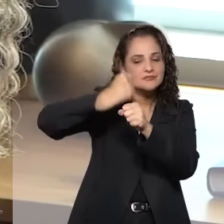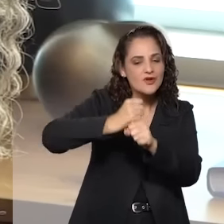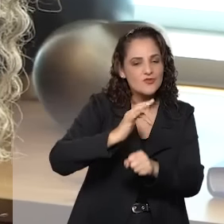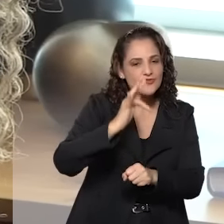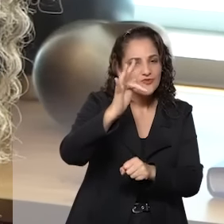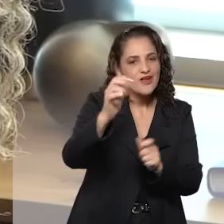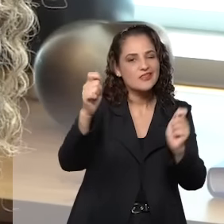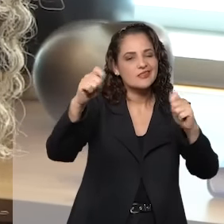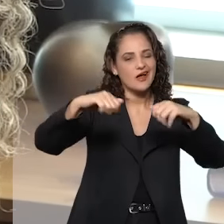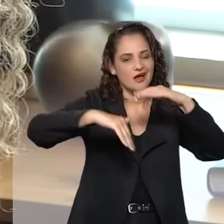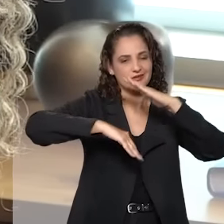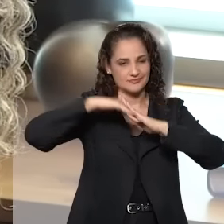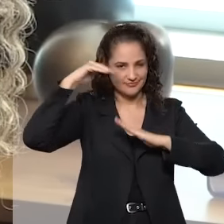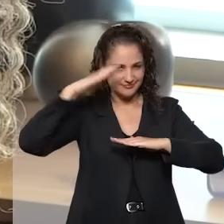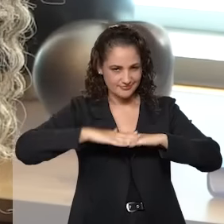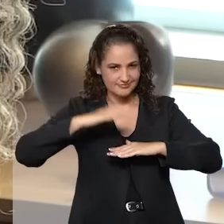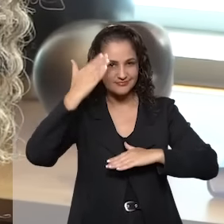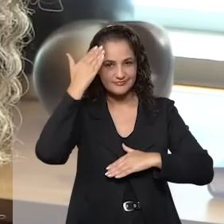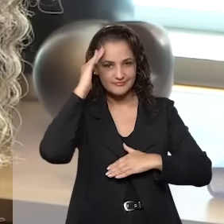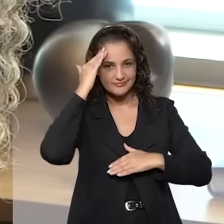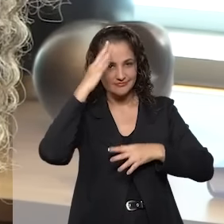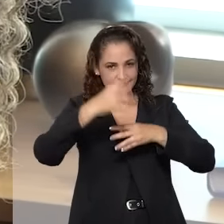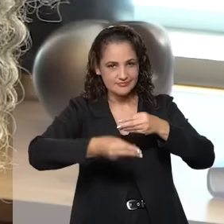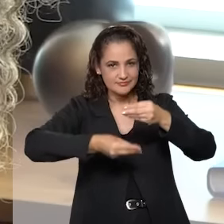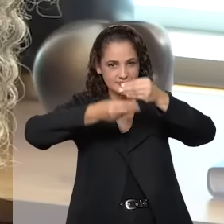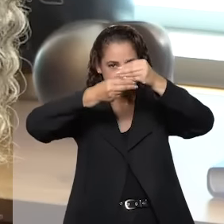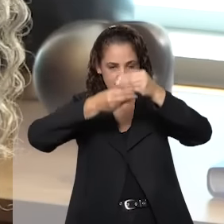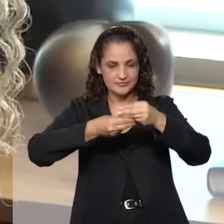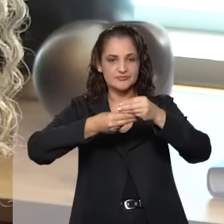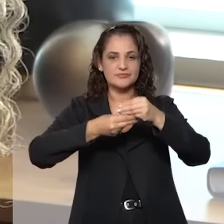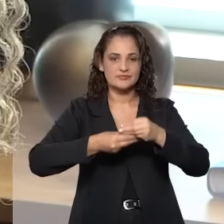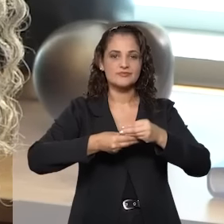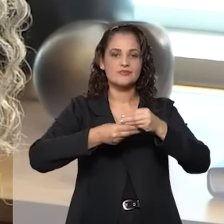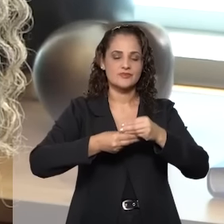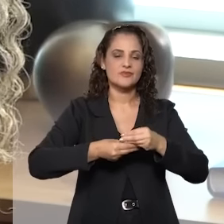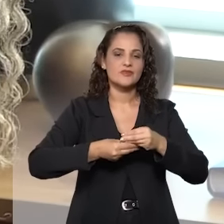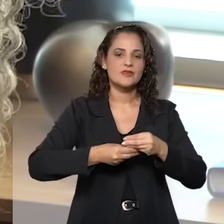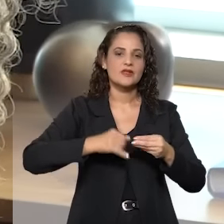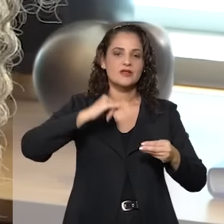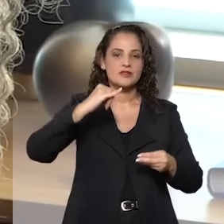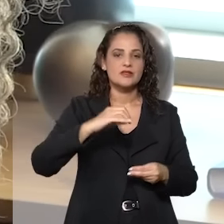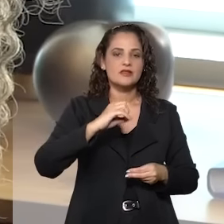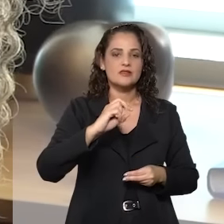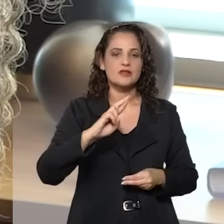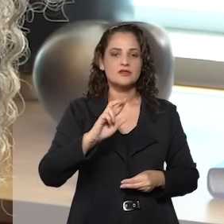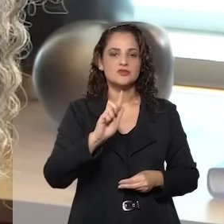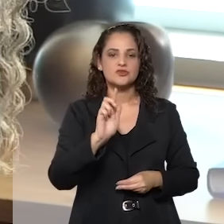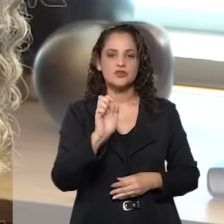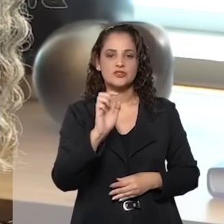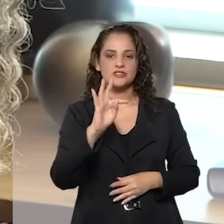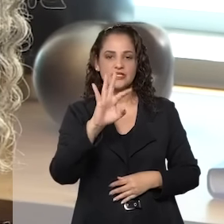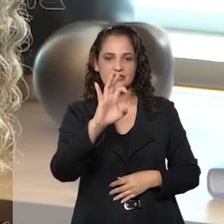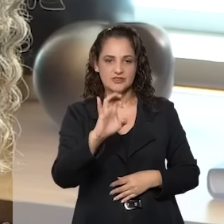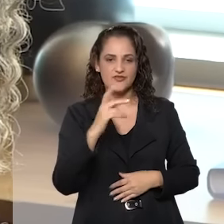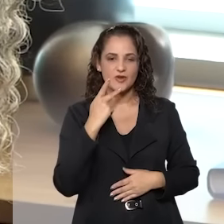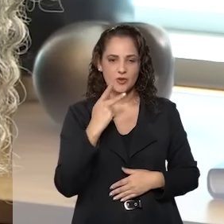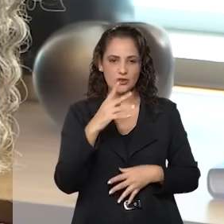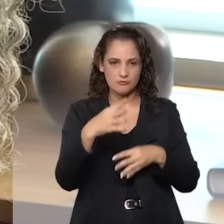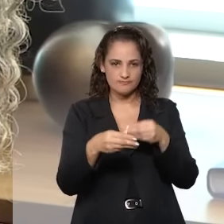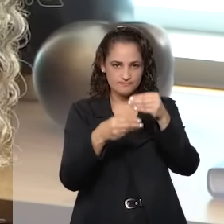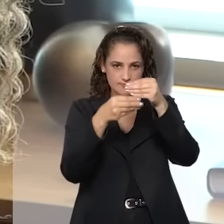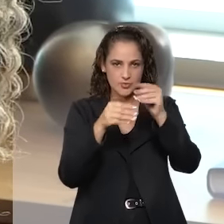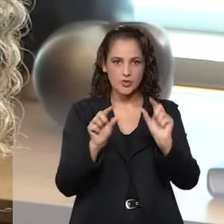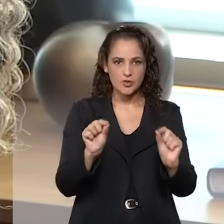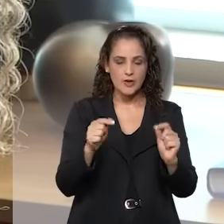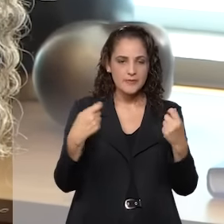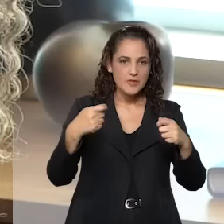futuro então e eh e até complementando né a fala de Jorgete alguns minutos atrás eh a gente precisa